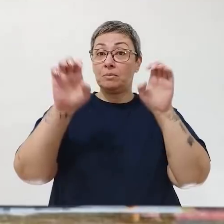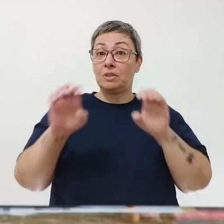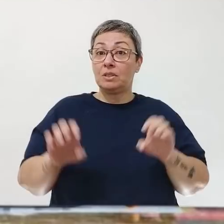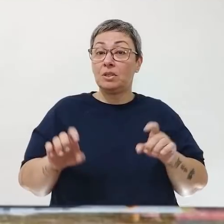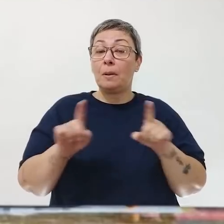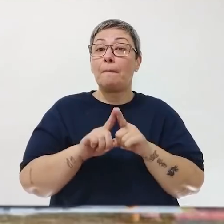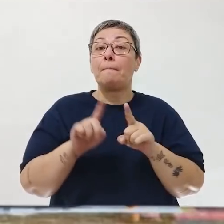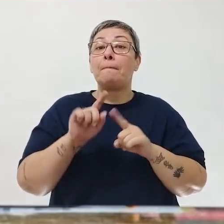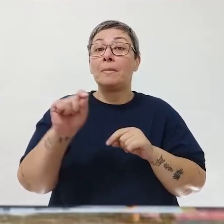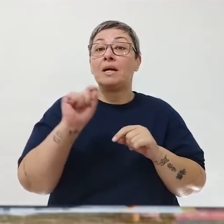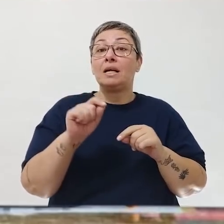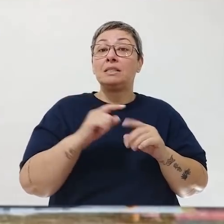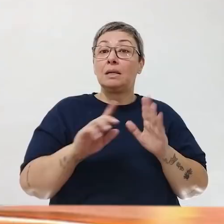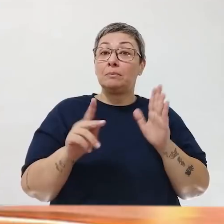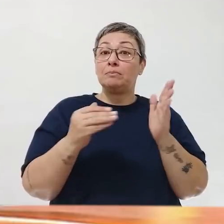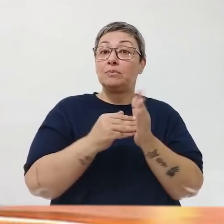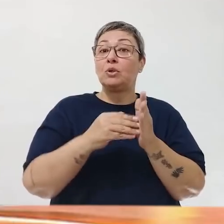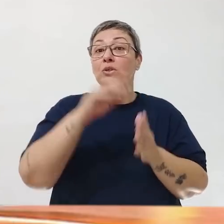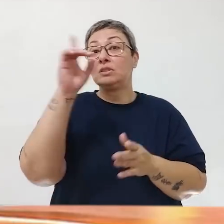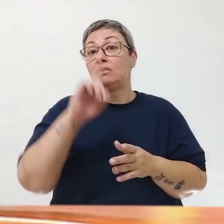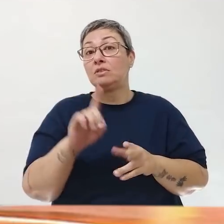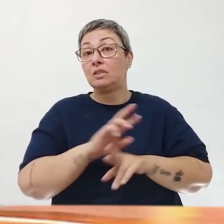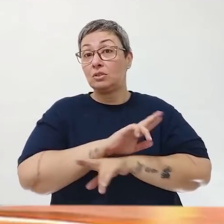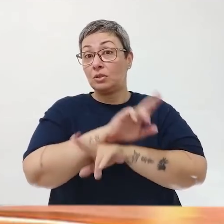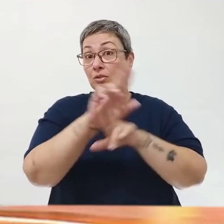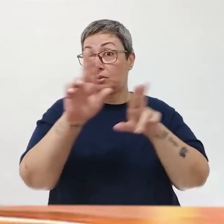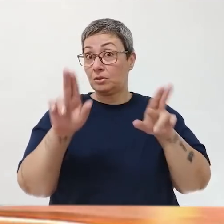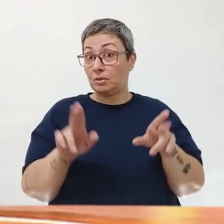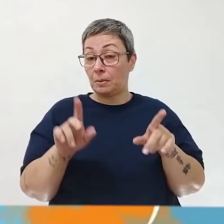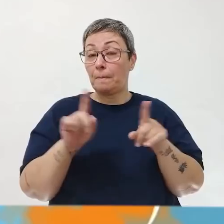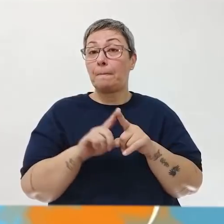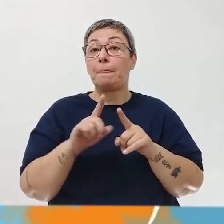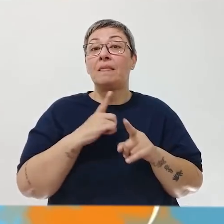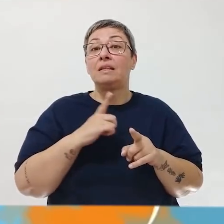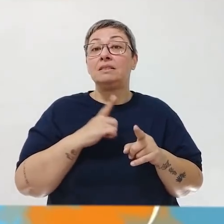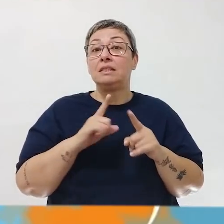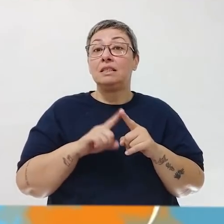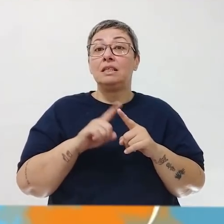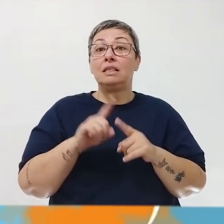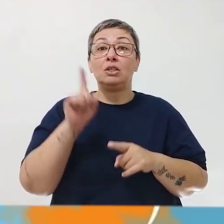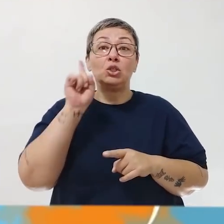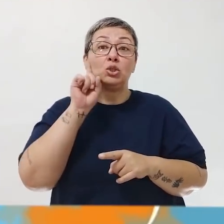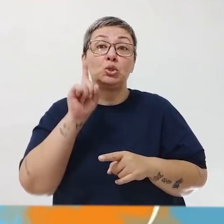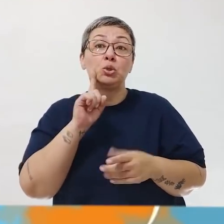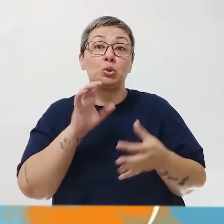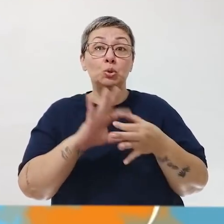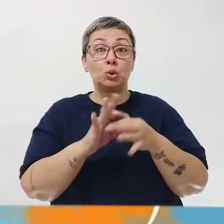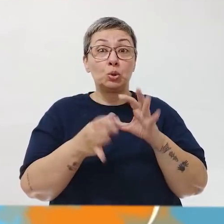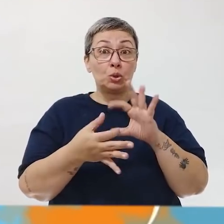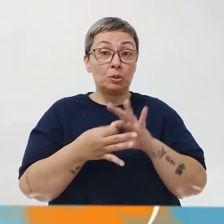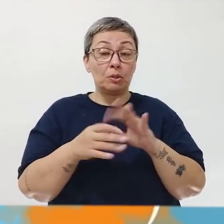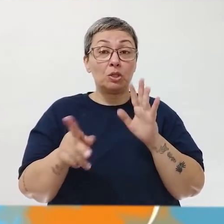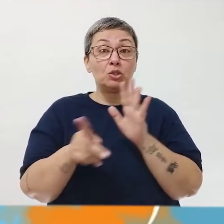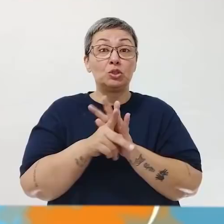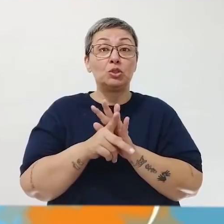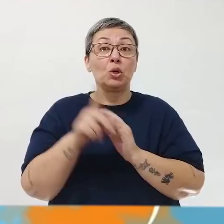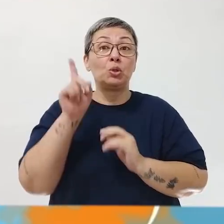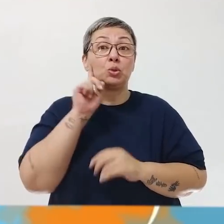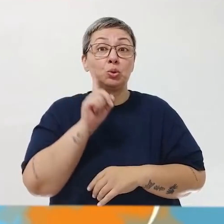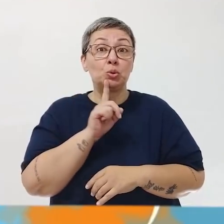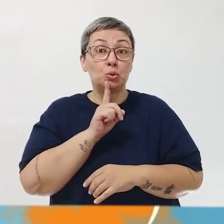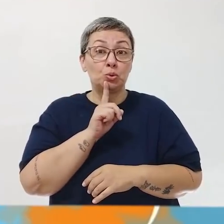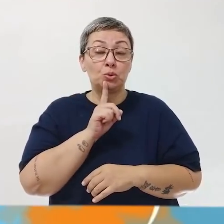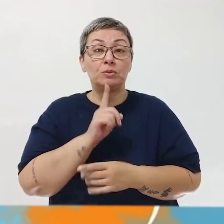mas é destinada às pessoas com deficiências variadas. Existem também as Surdo-Olimpíadas, que é destinada aos